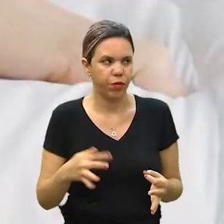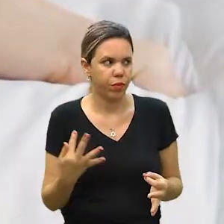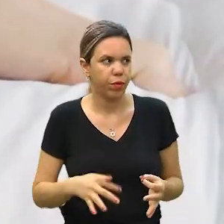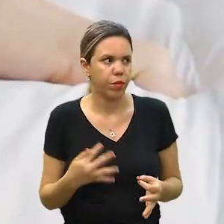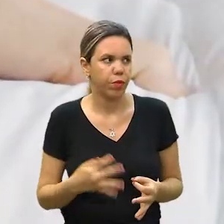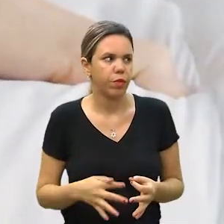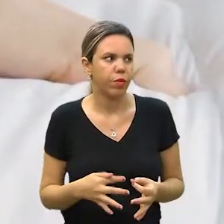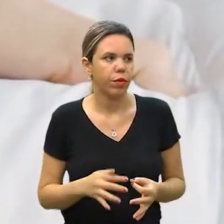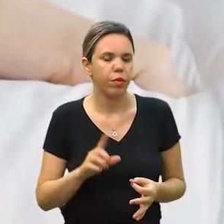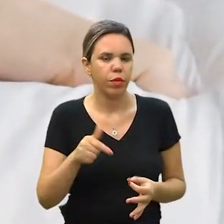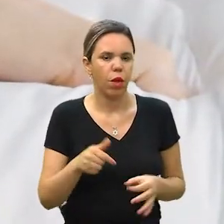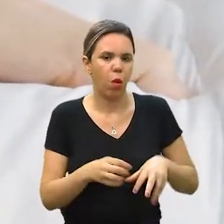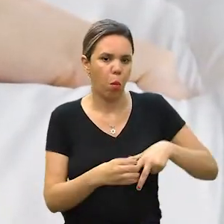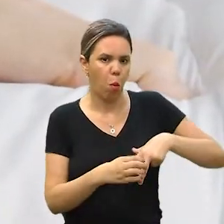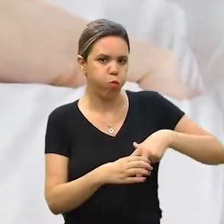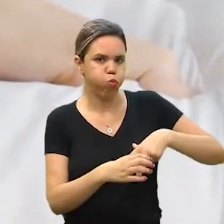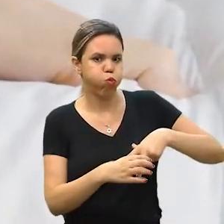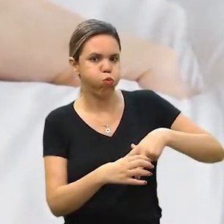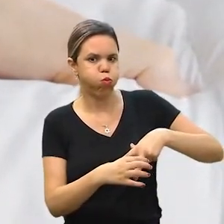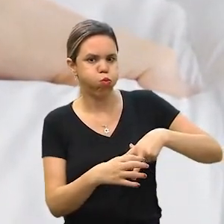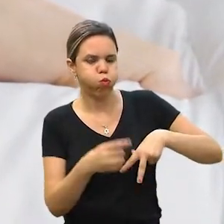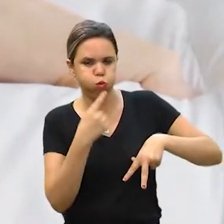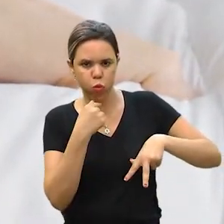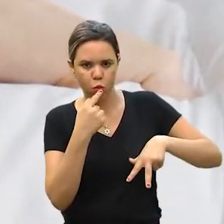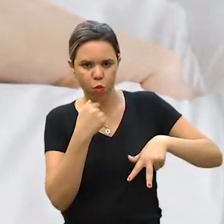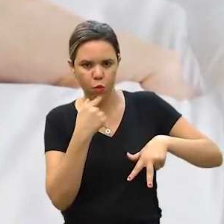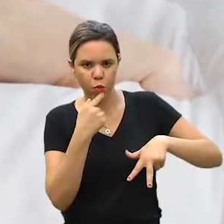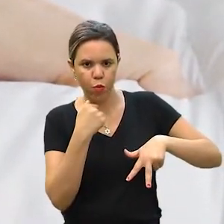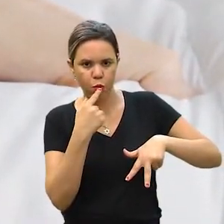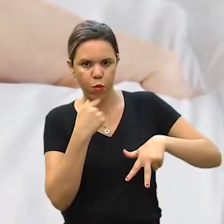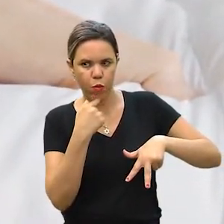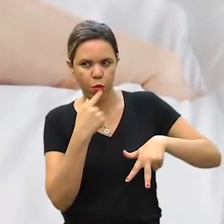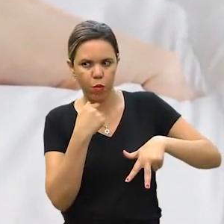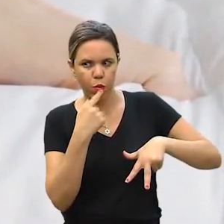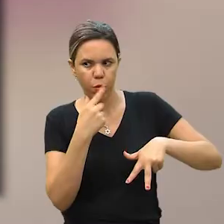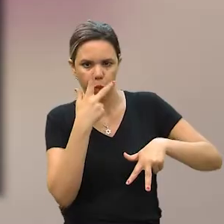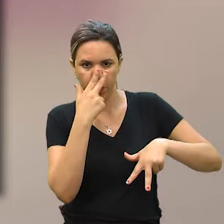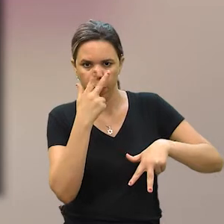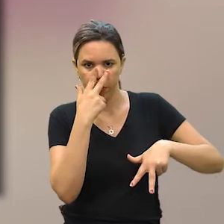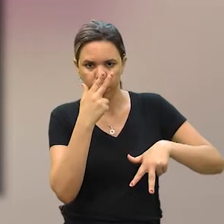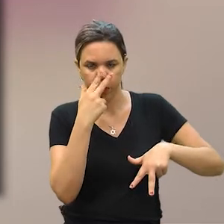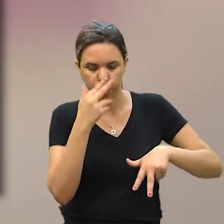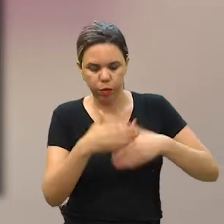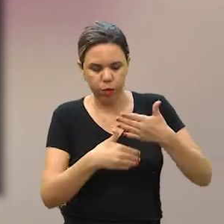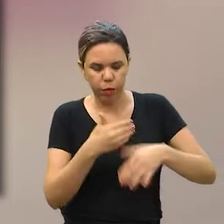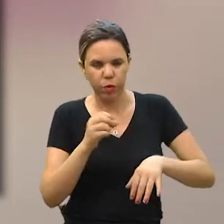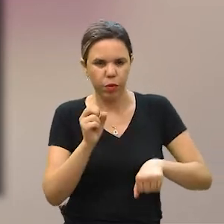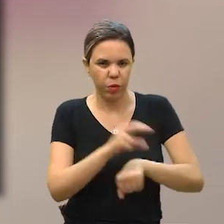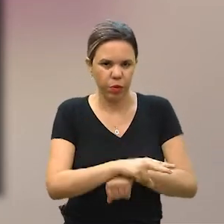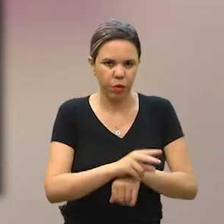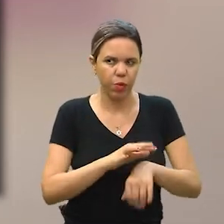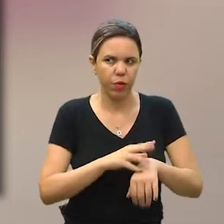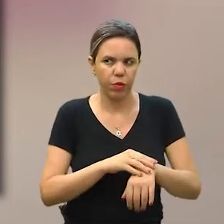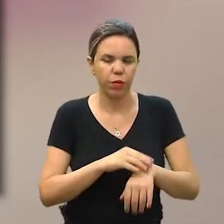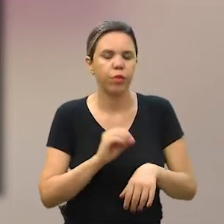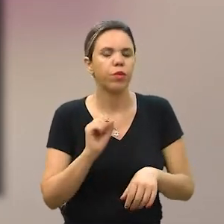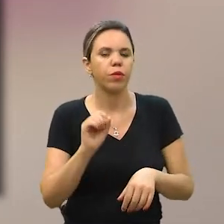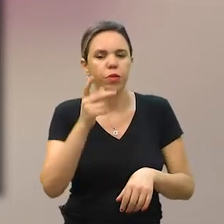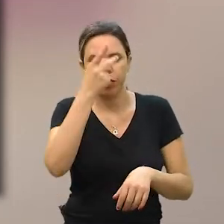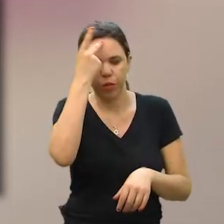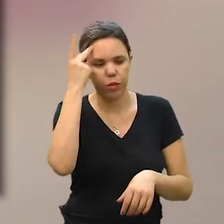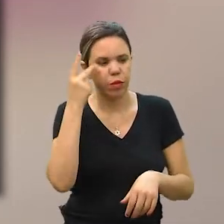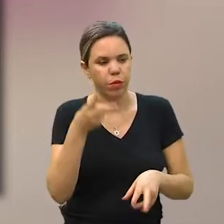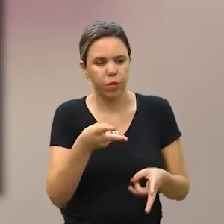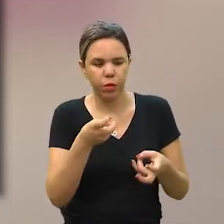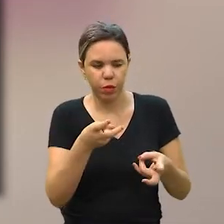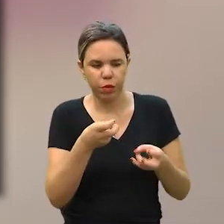é dor, seguida de inchaço, vermelhidão, né? Então, parece um processo inflamatório. E o que